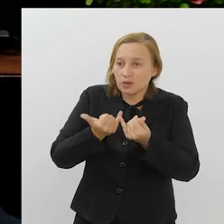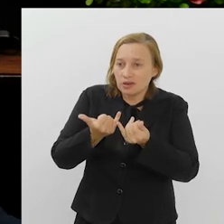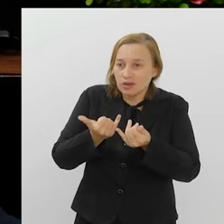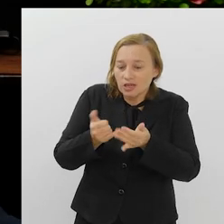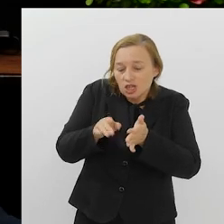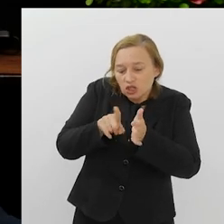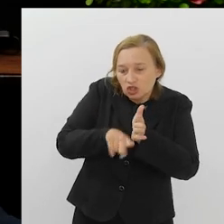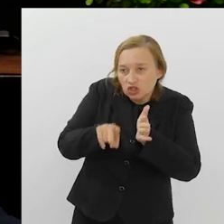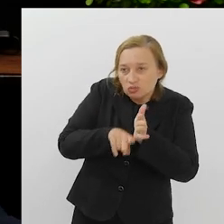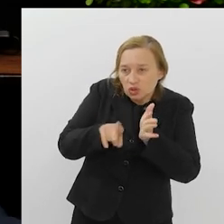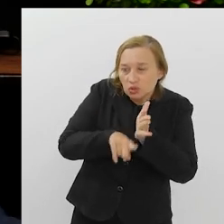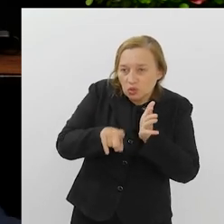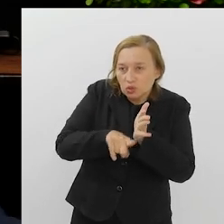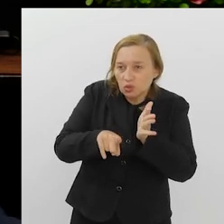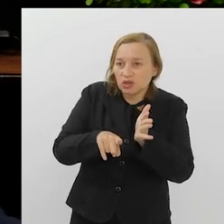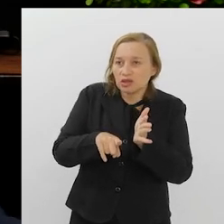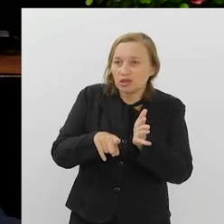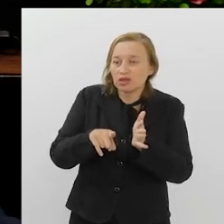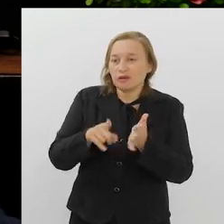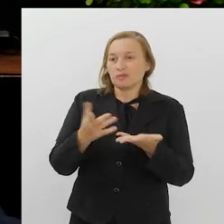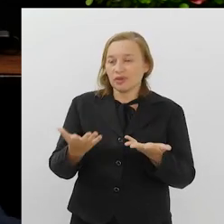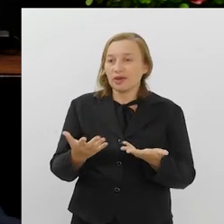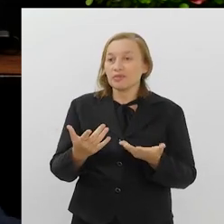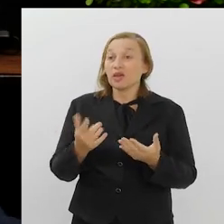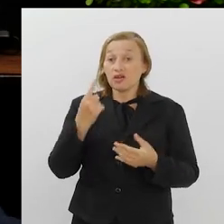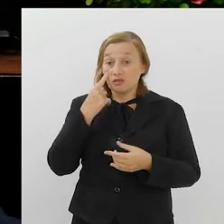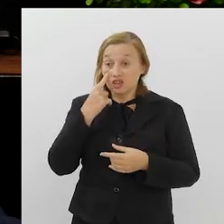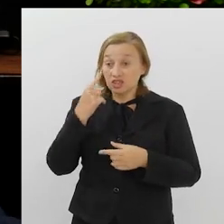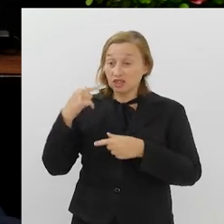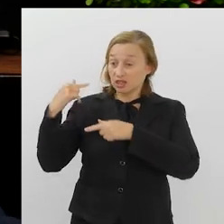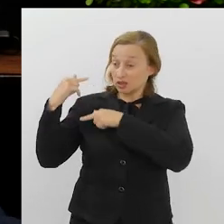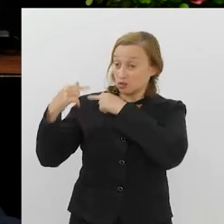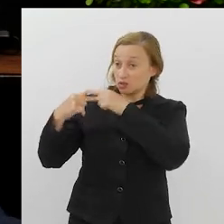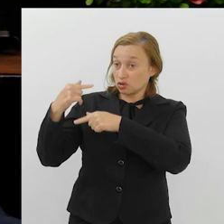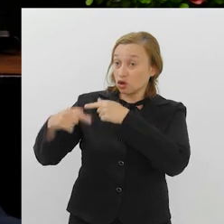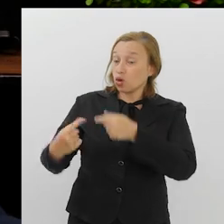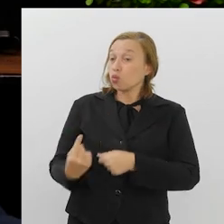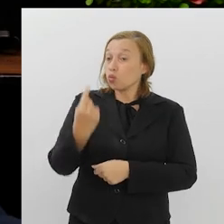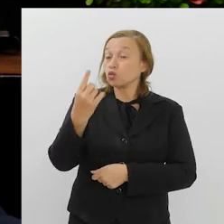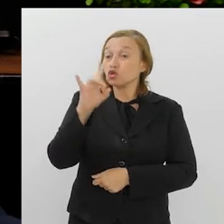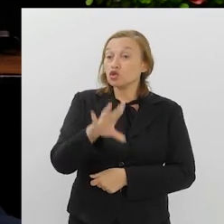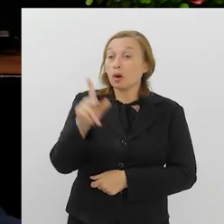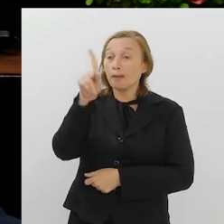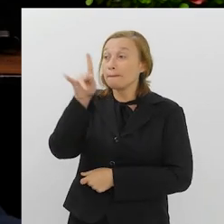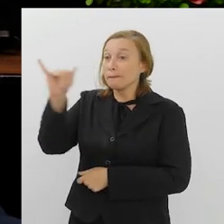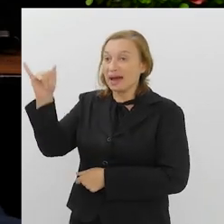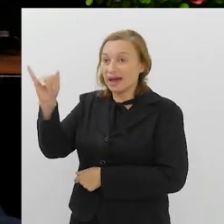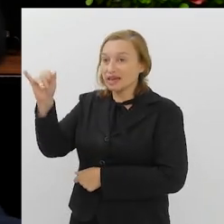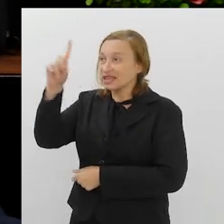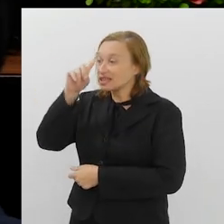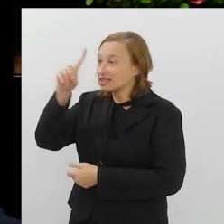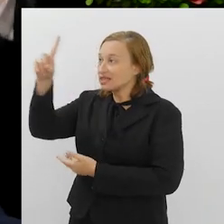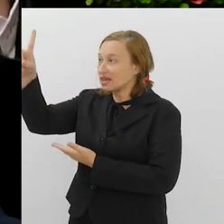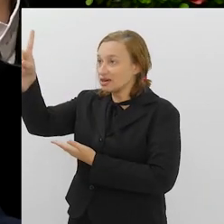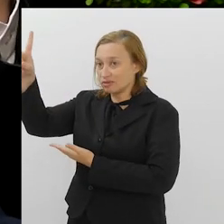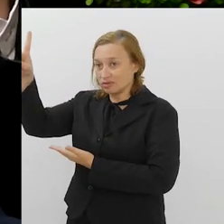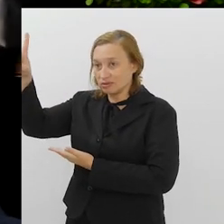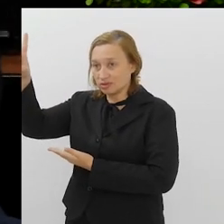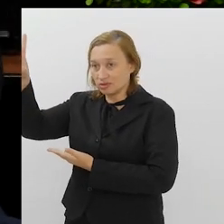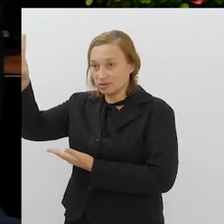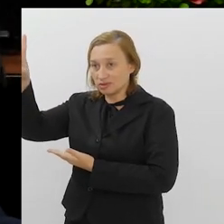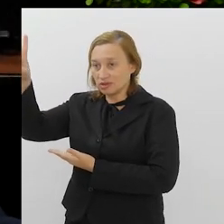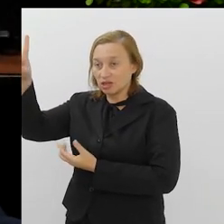mais informação tiver mas a gente vai ver que descendemos de um só pai perfeito que nosso pai